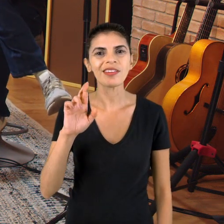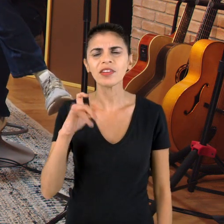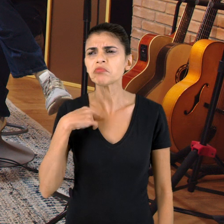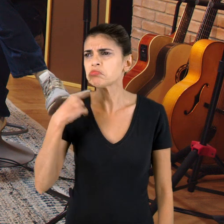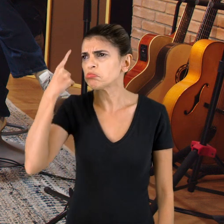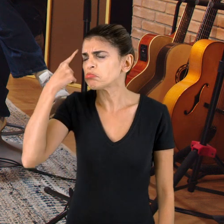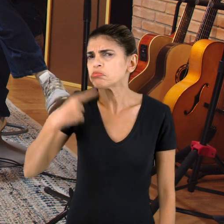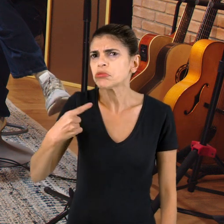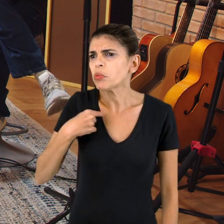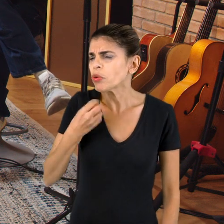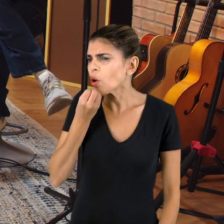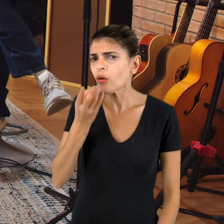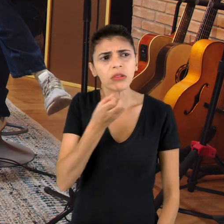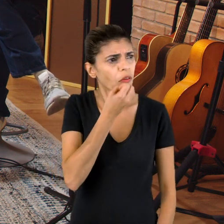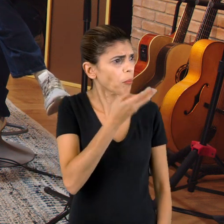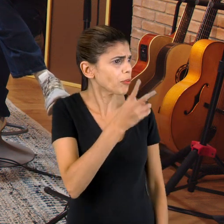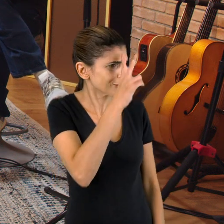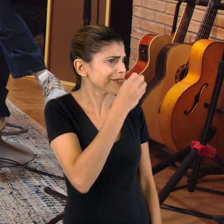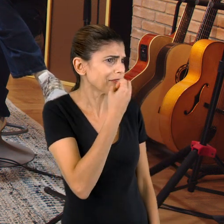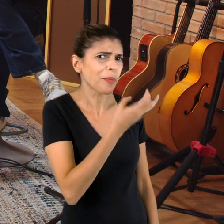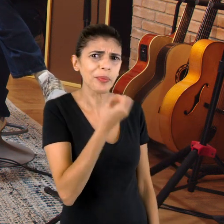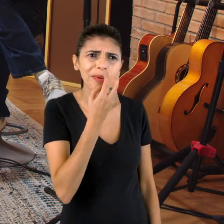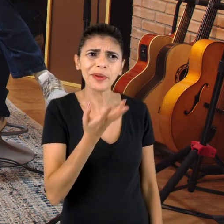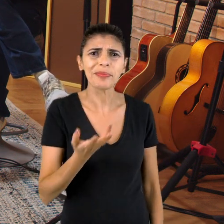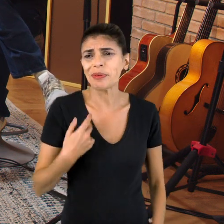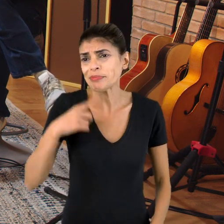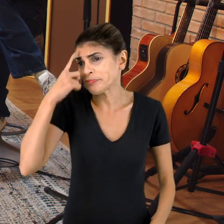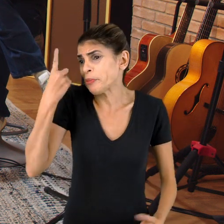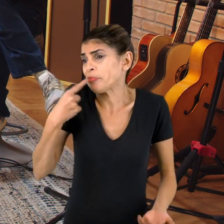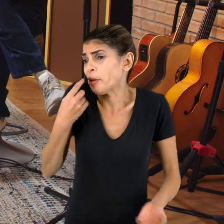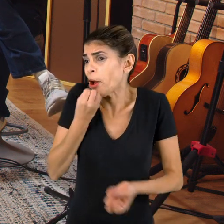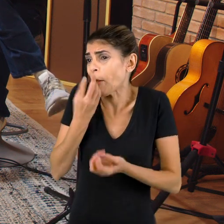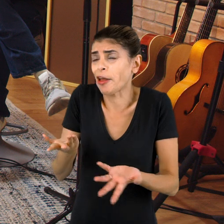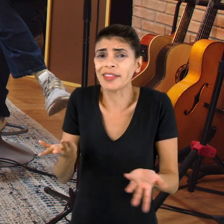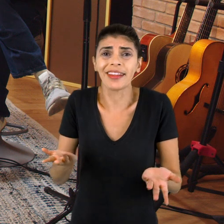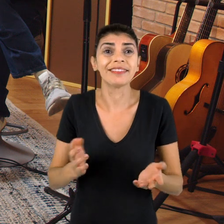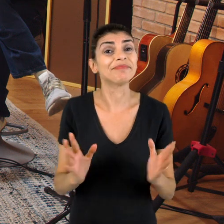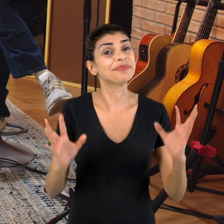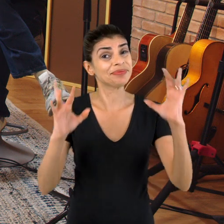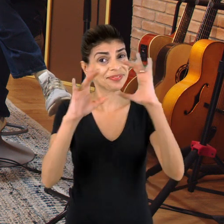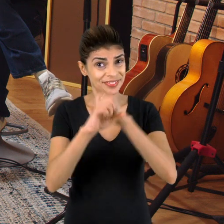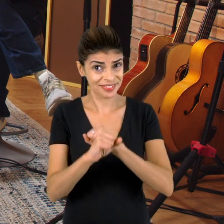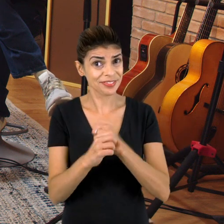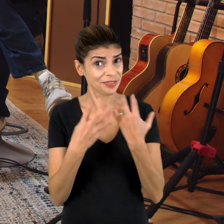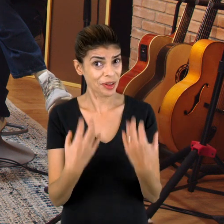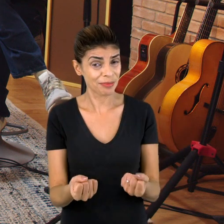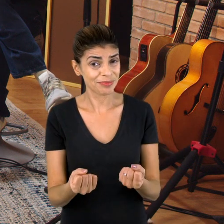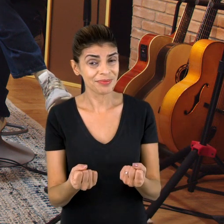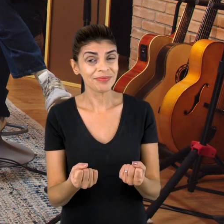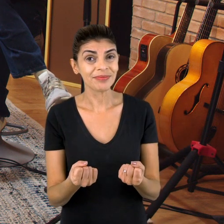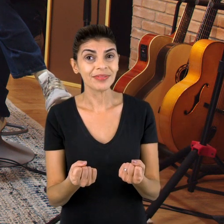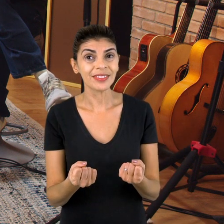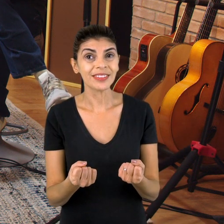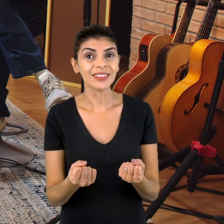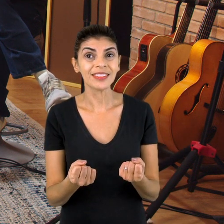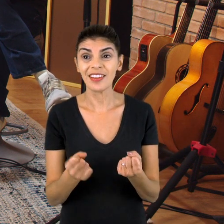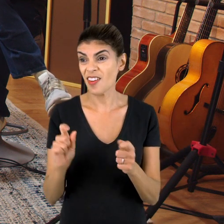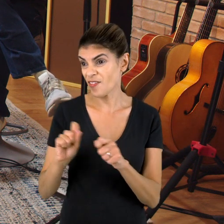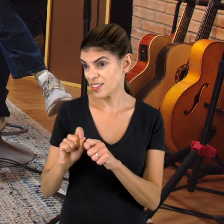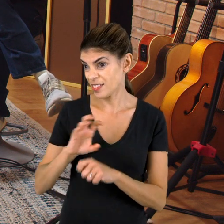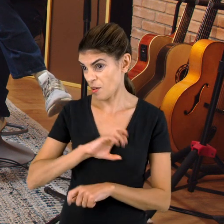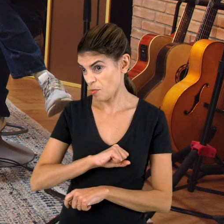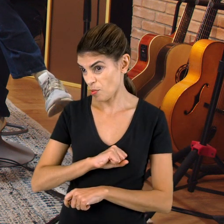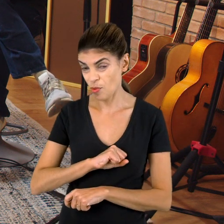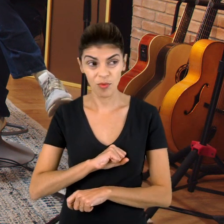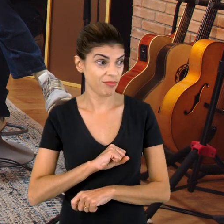mas... Mas tava boa. Tava boa. Foi muito boa a história. Então a gente pode fechar, então vamos fazer... Quem sabe o que quer dizer amor.